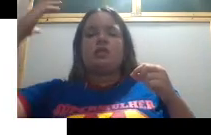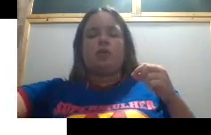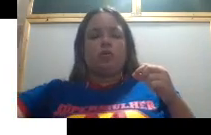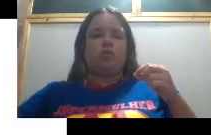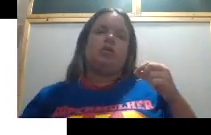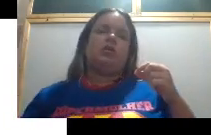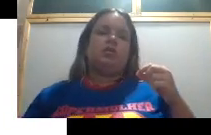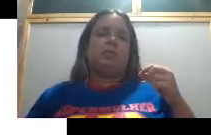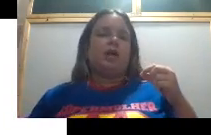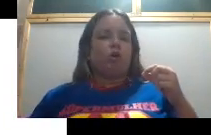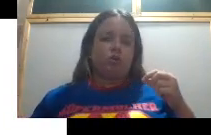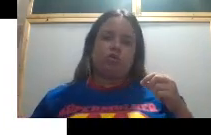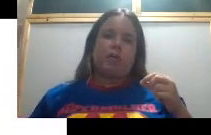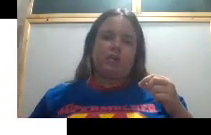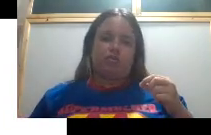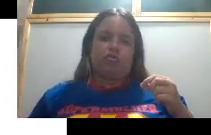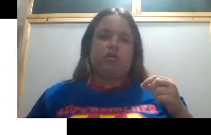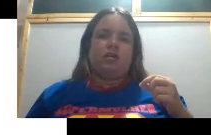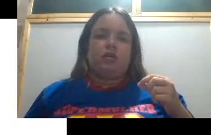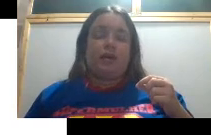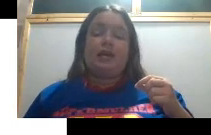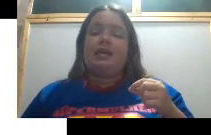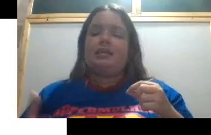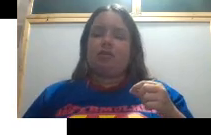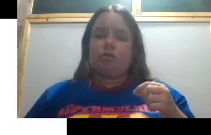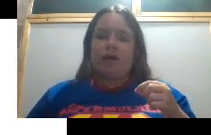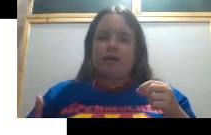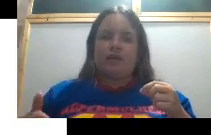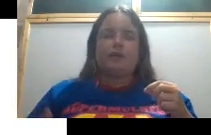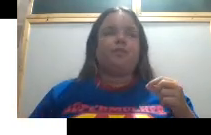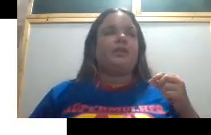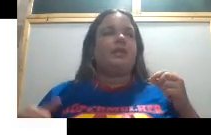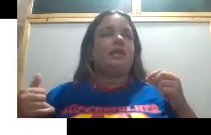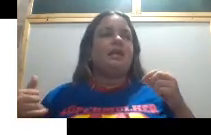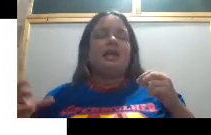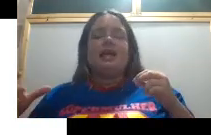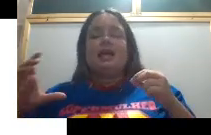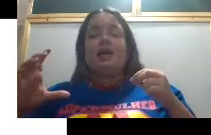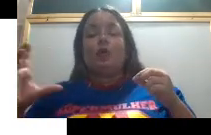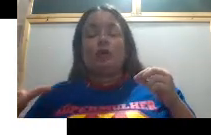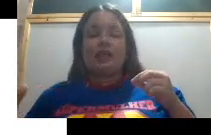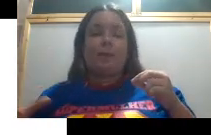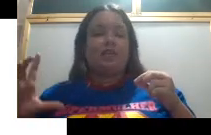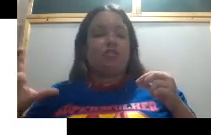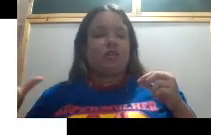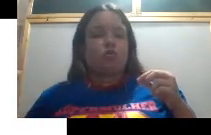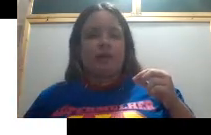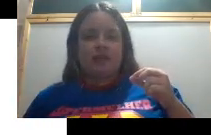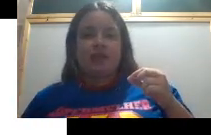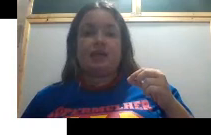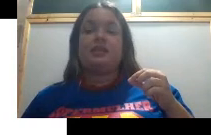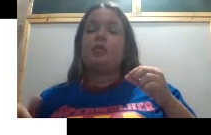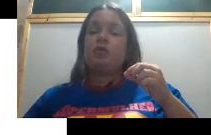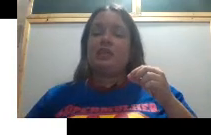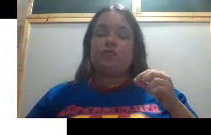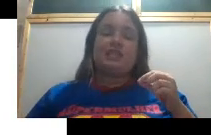é o símbolo maior do nosso país né tanto é que e o cada país